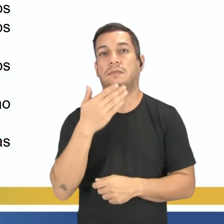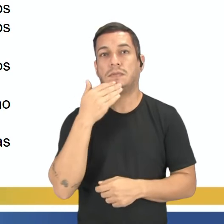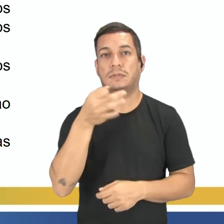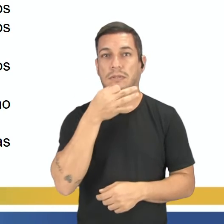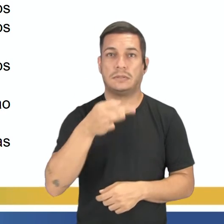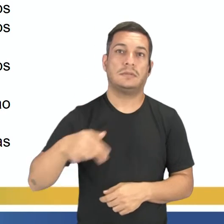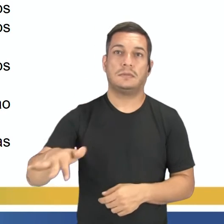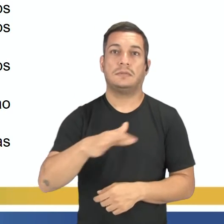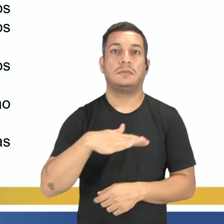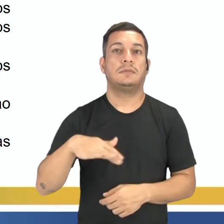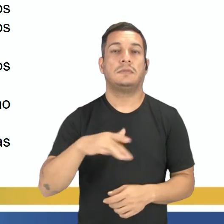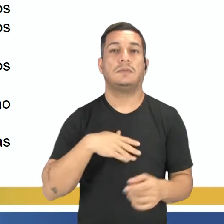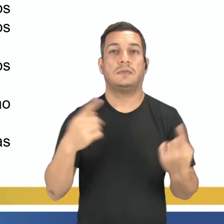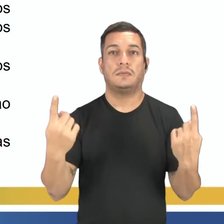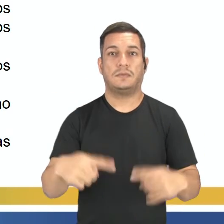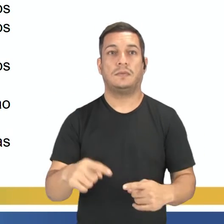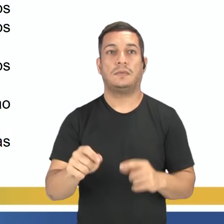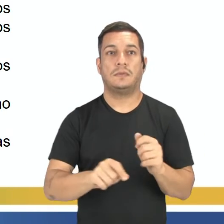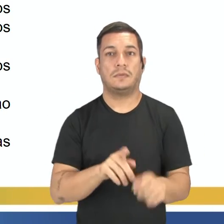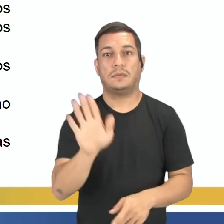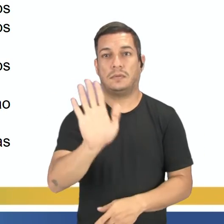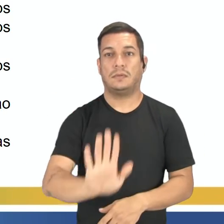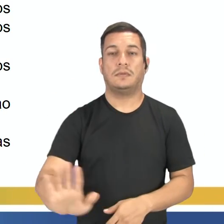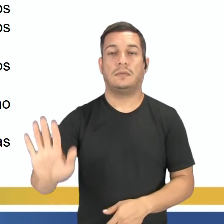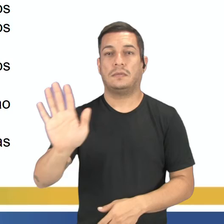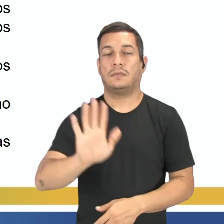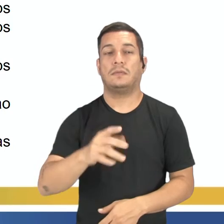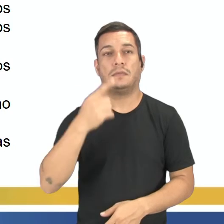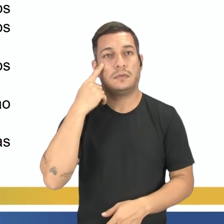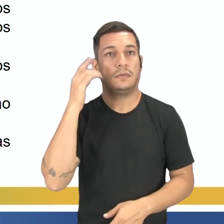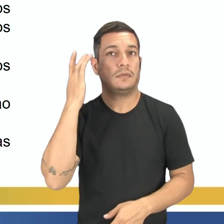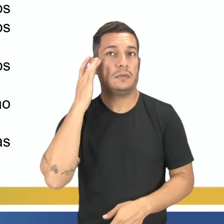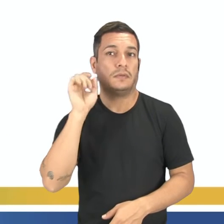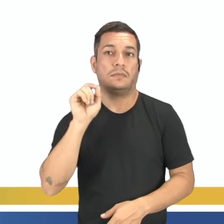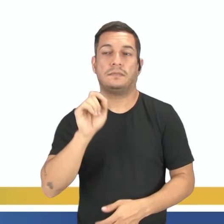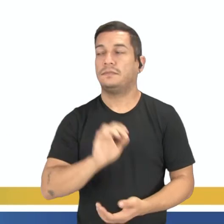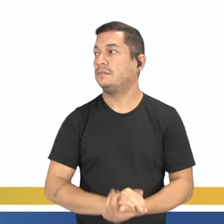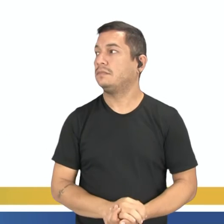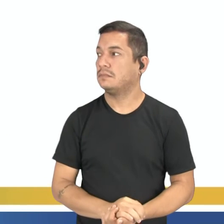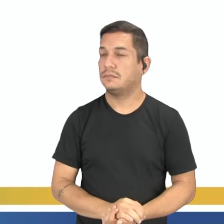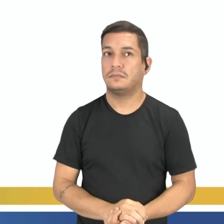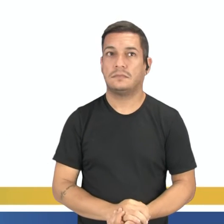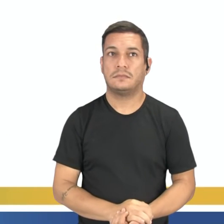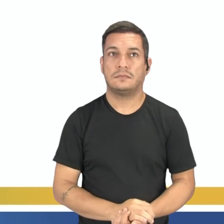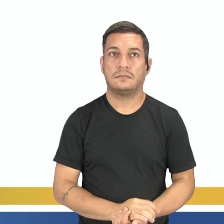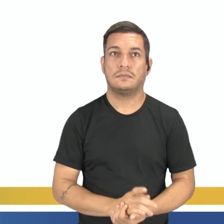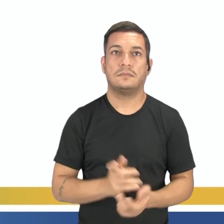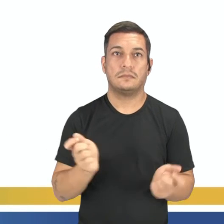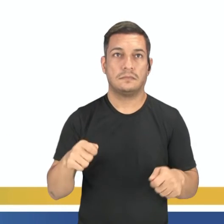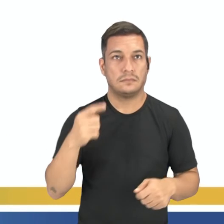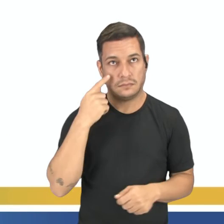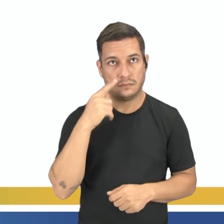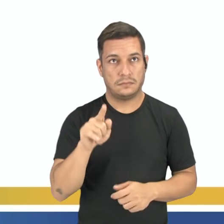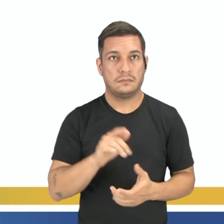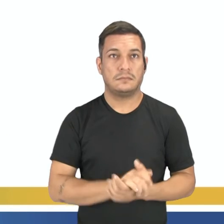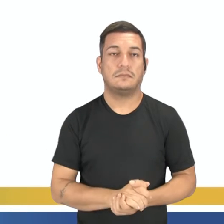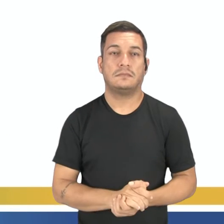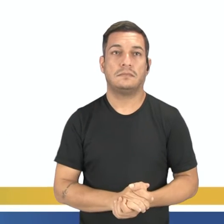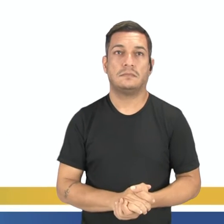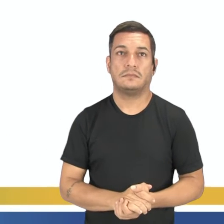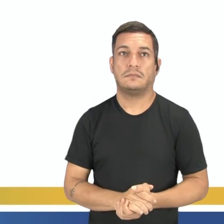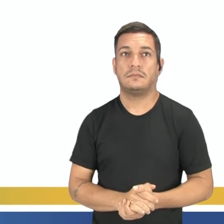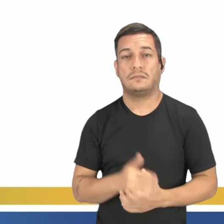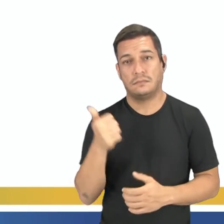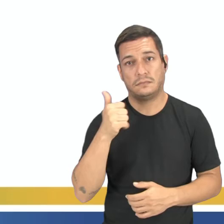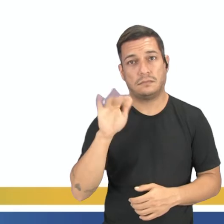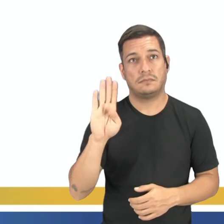maior democracia e confrontos esportivos entre as nações. O que é que vocês acham? Deu para perceber a diferença? Bom, não tem dúvida,